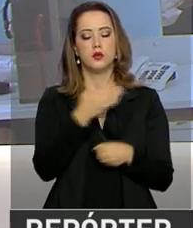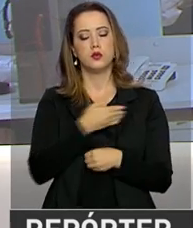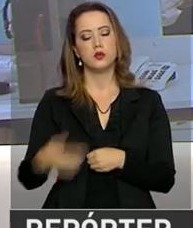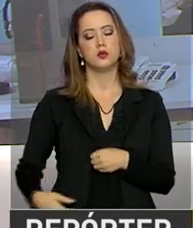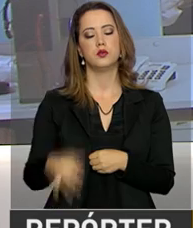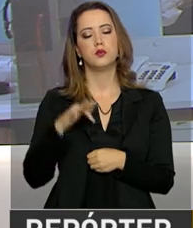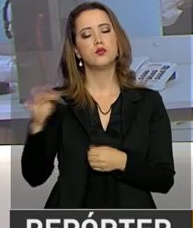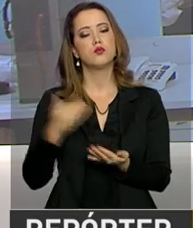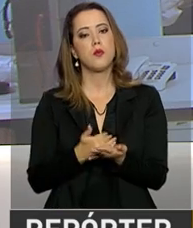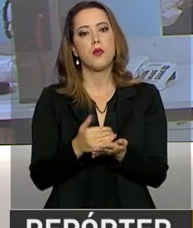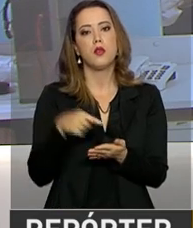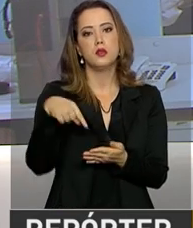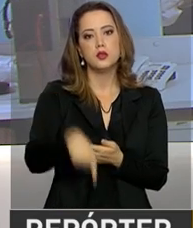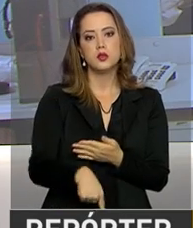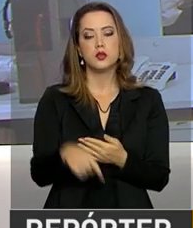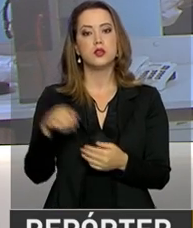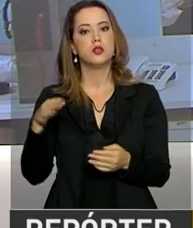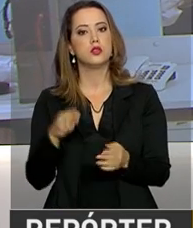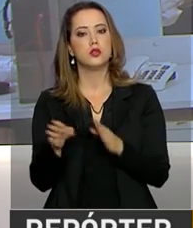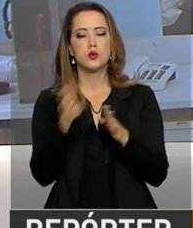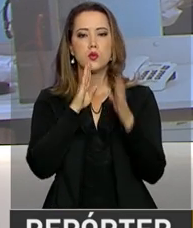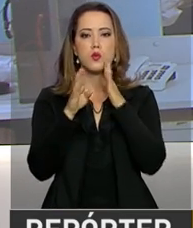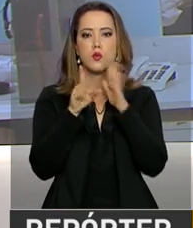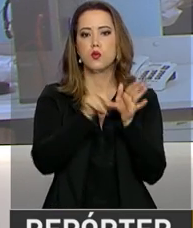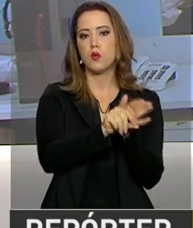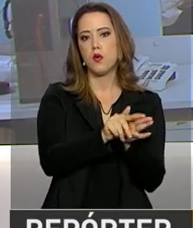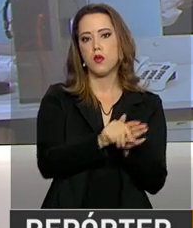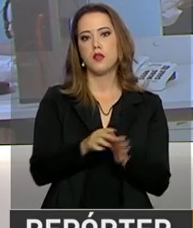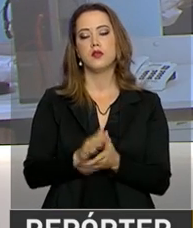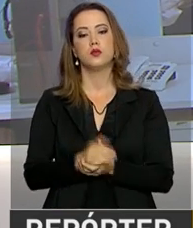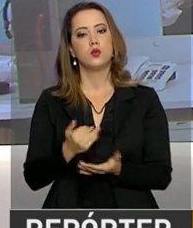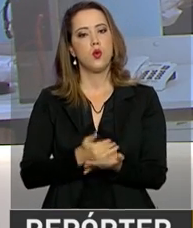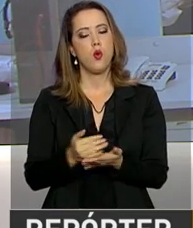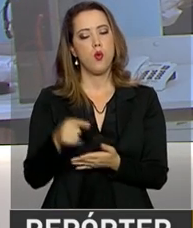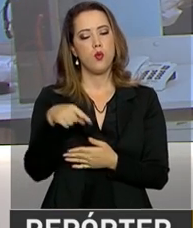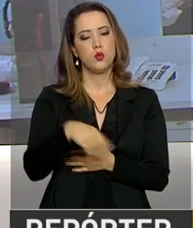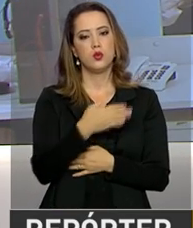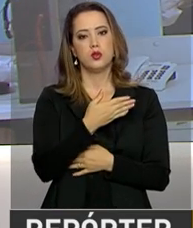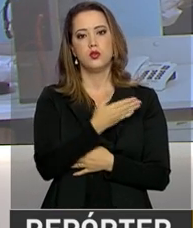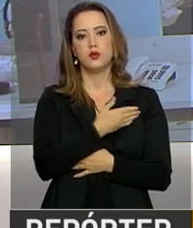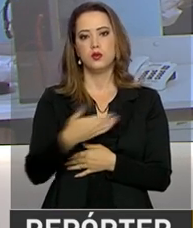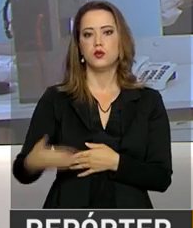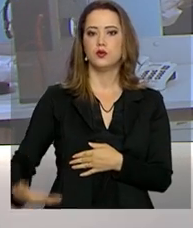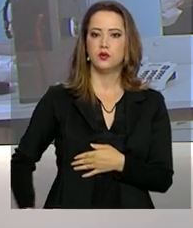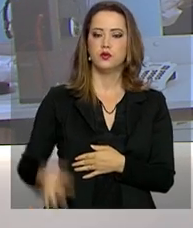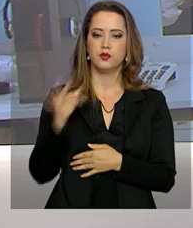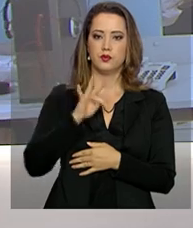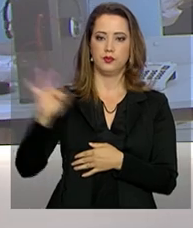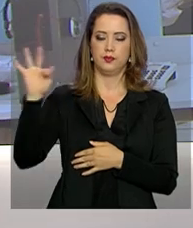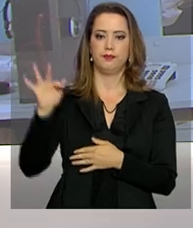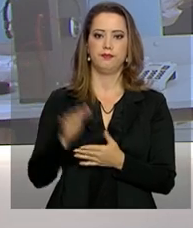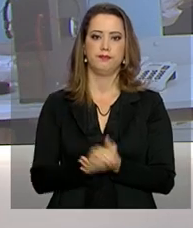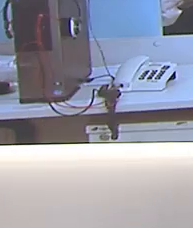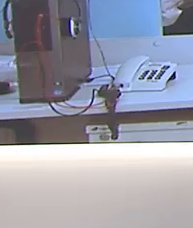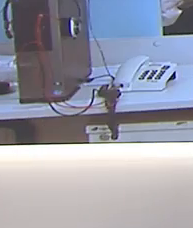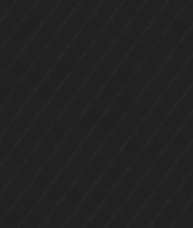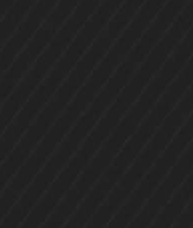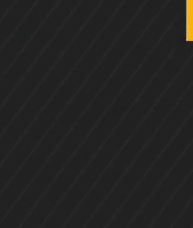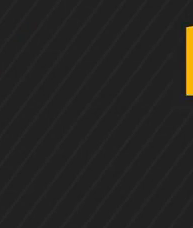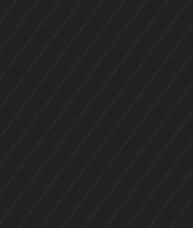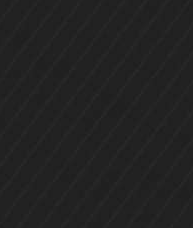federal acompanhe também as novidades em nossas redes sociais Continue com a gente NBR a TV do Governo Federal